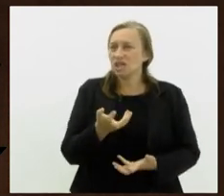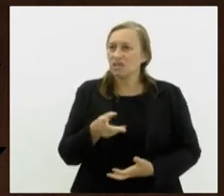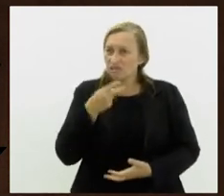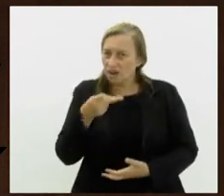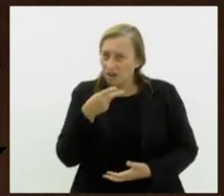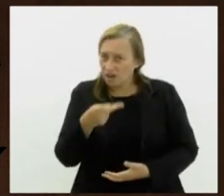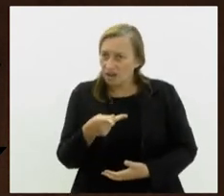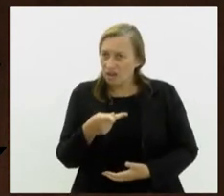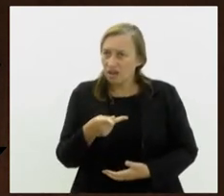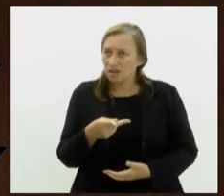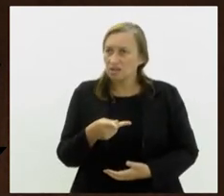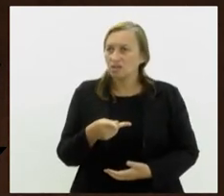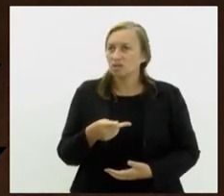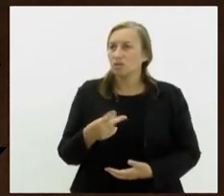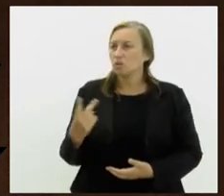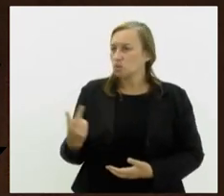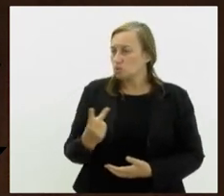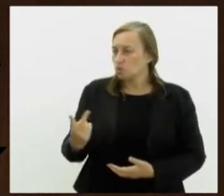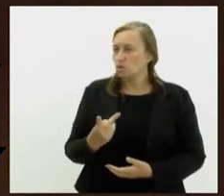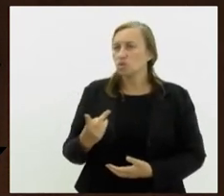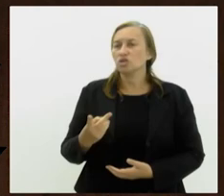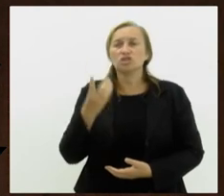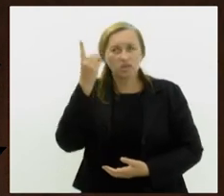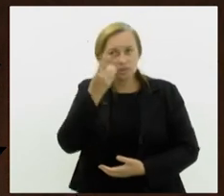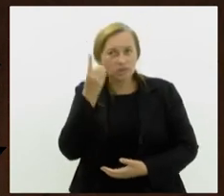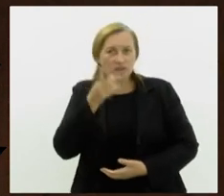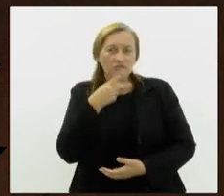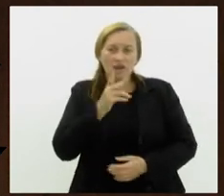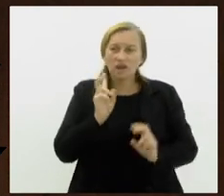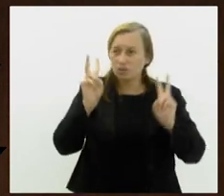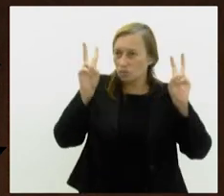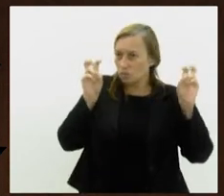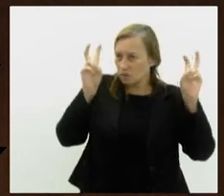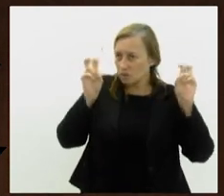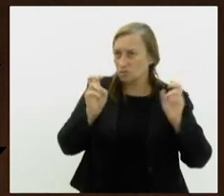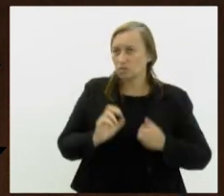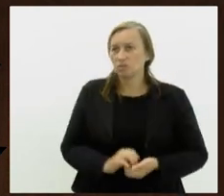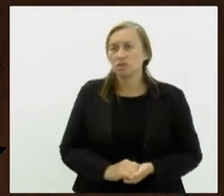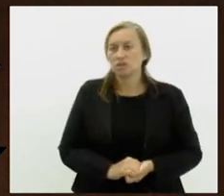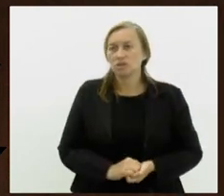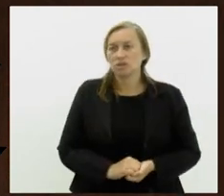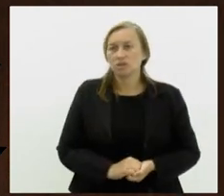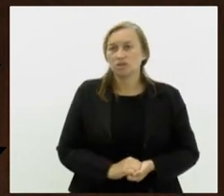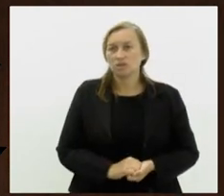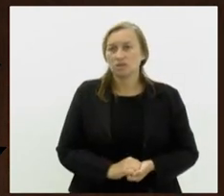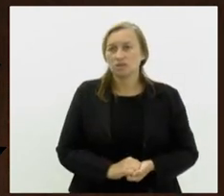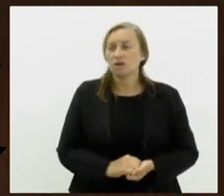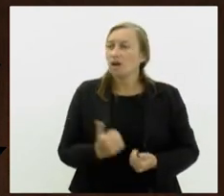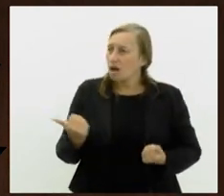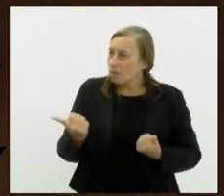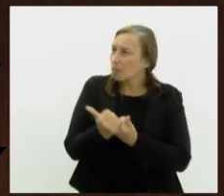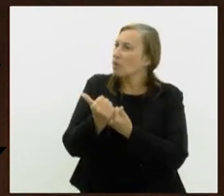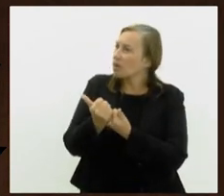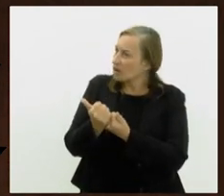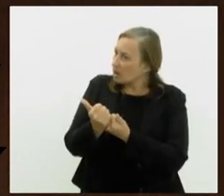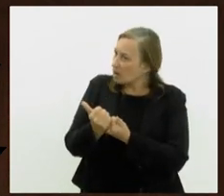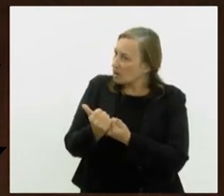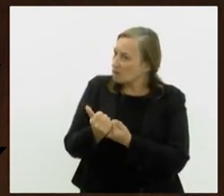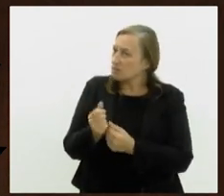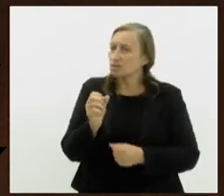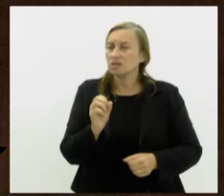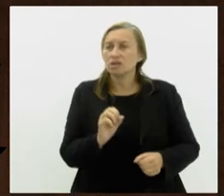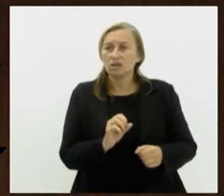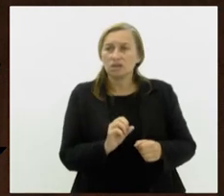que ambos os deputados que falaram sobre esse assunto nos apoiaram quando nós fizemos a